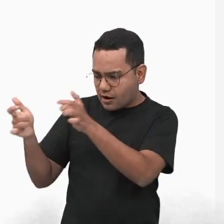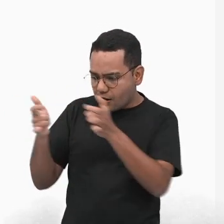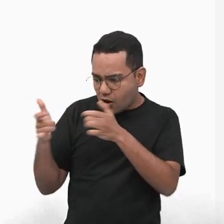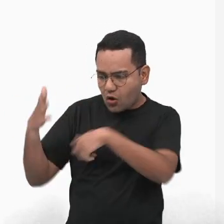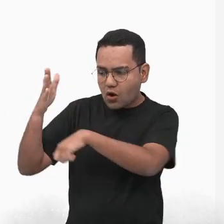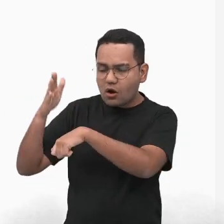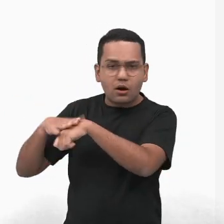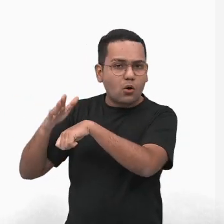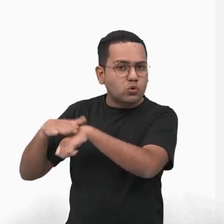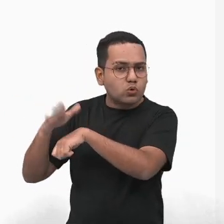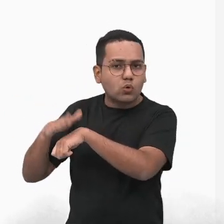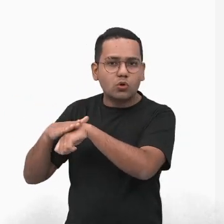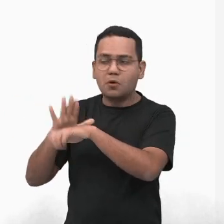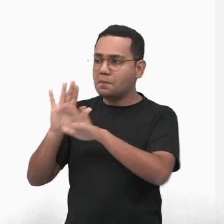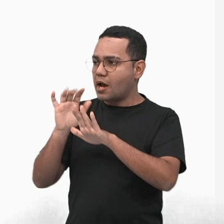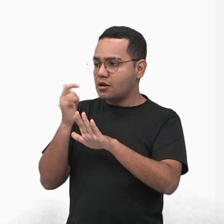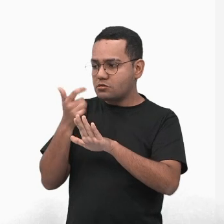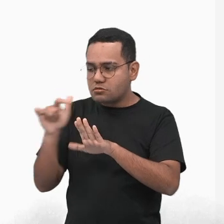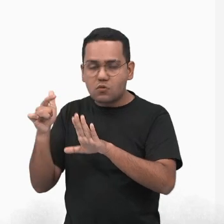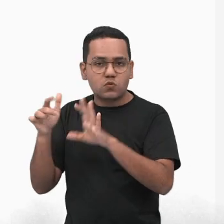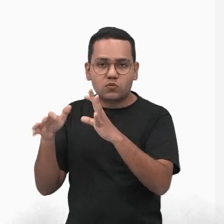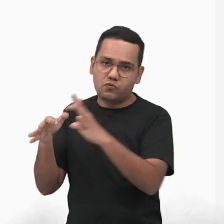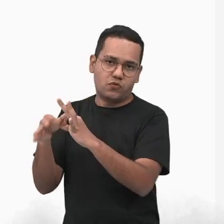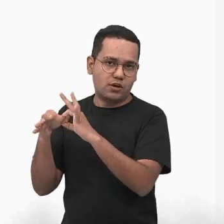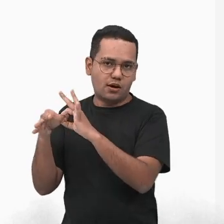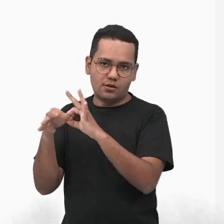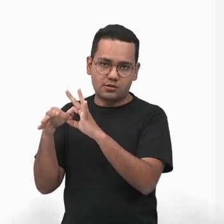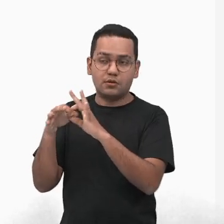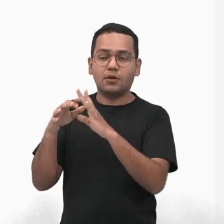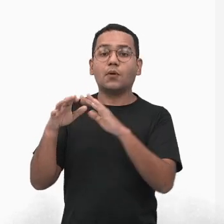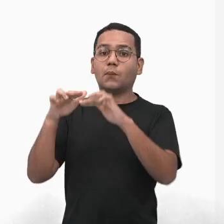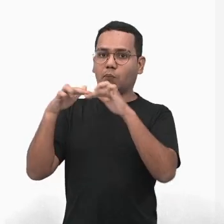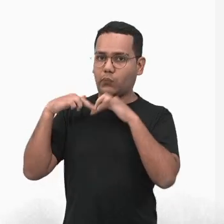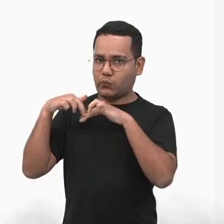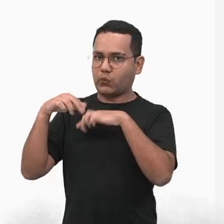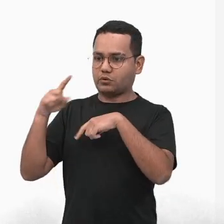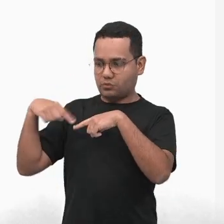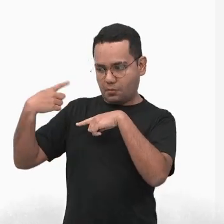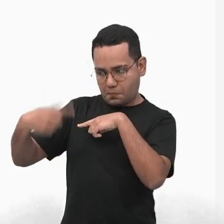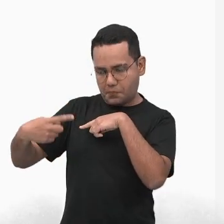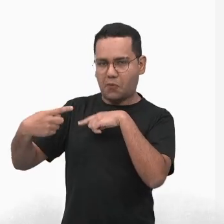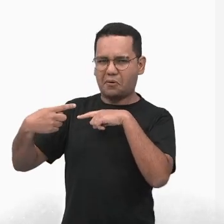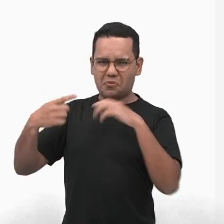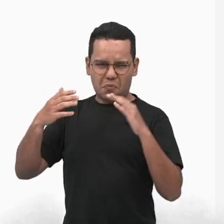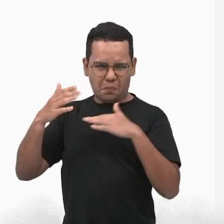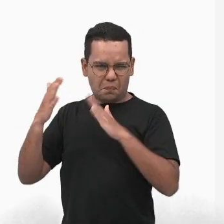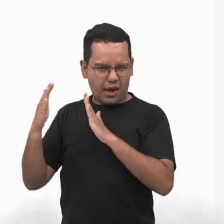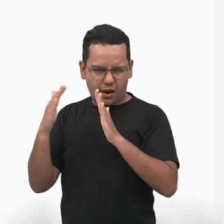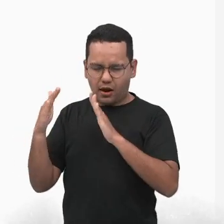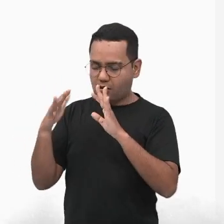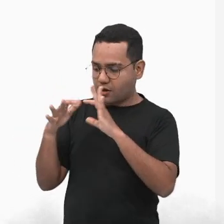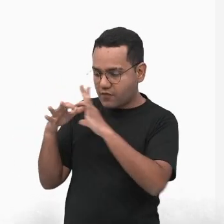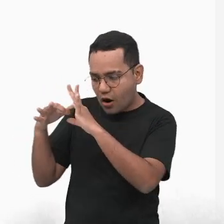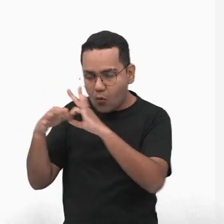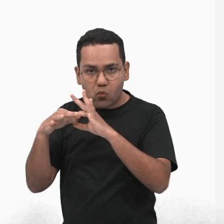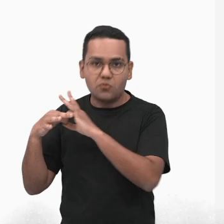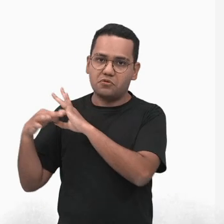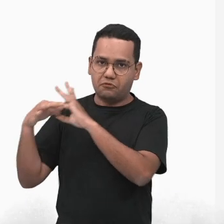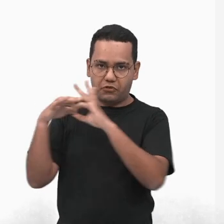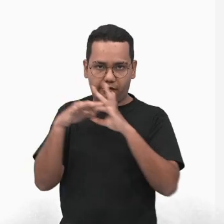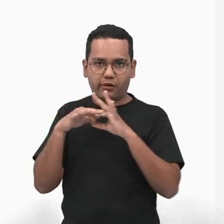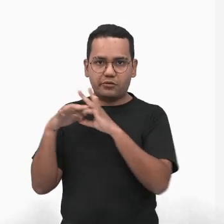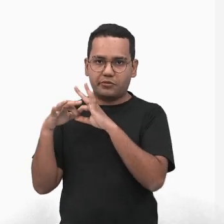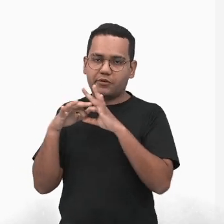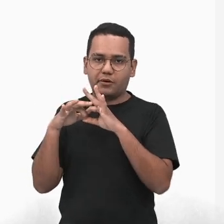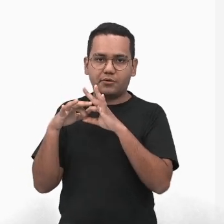eram emancipados politicamente. A partir da emancipação, da união e da unificação desse